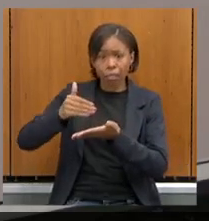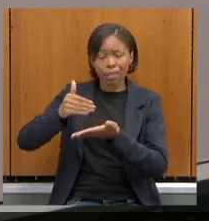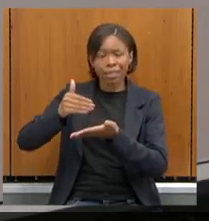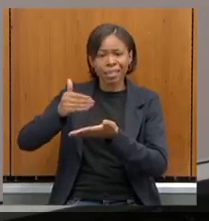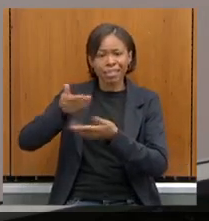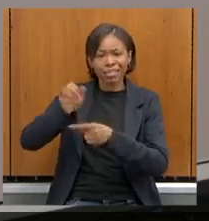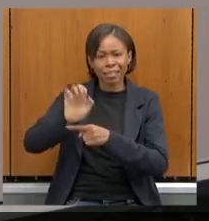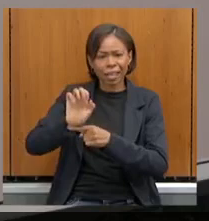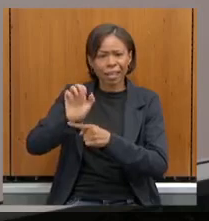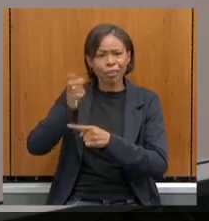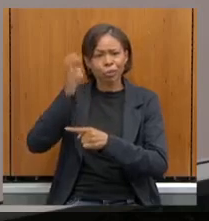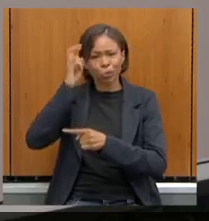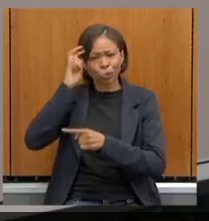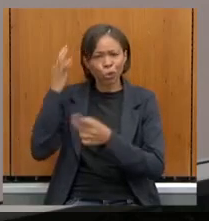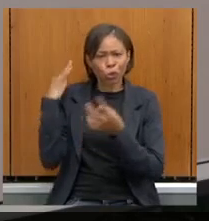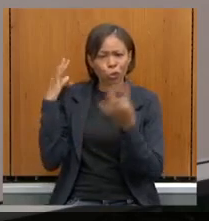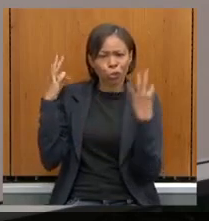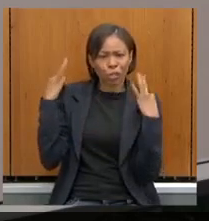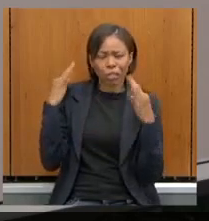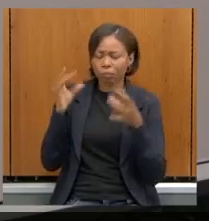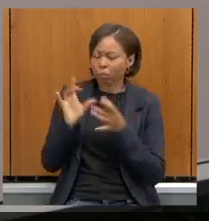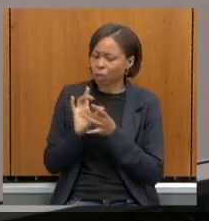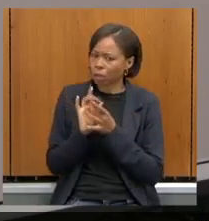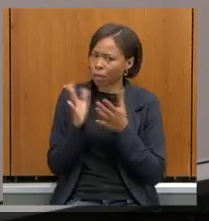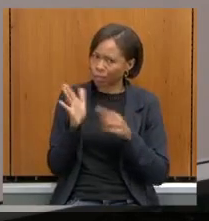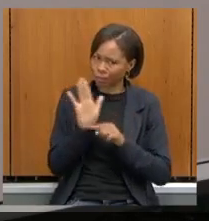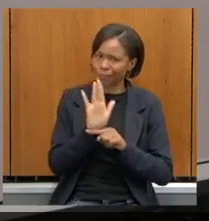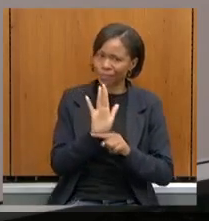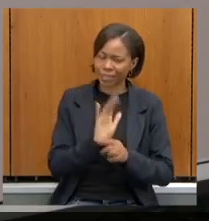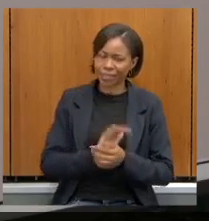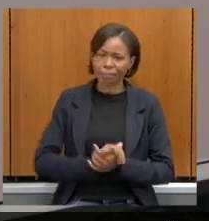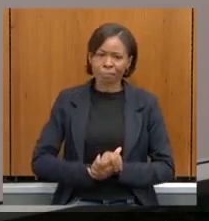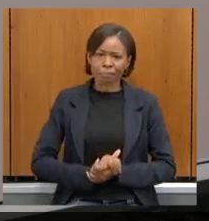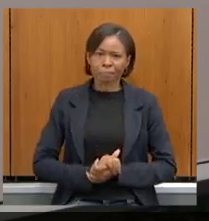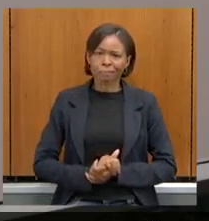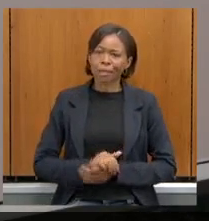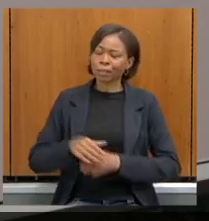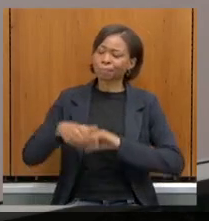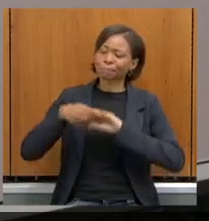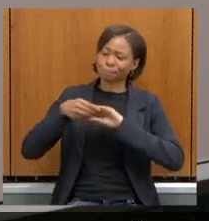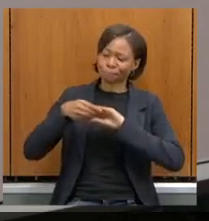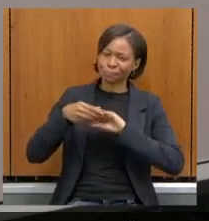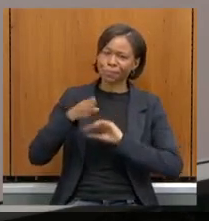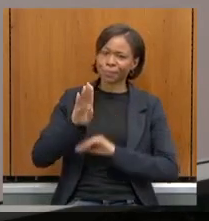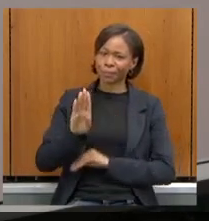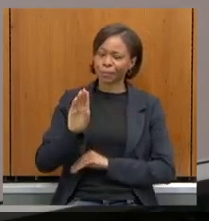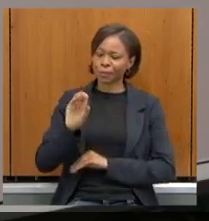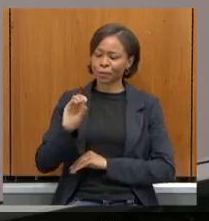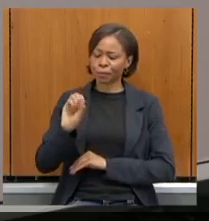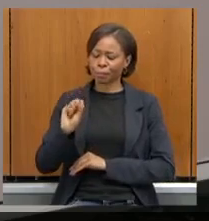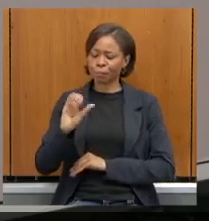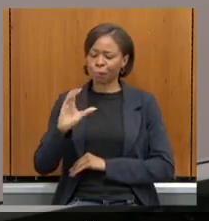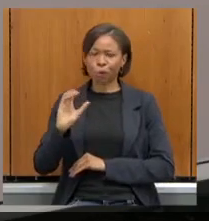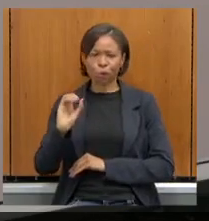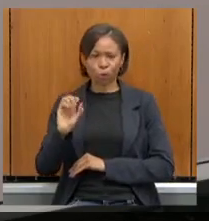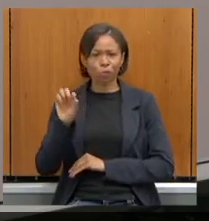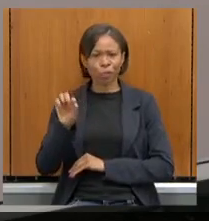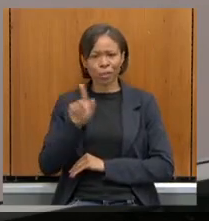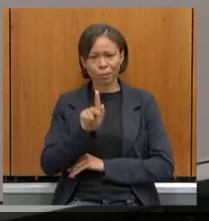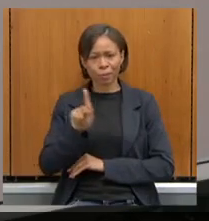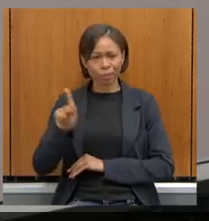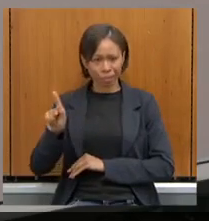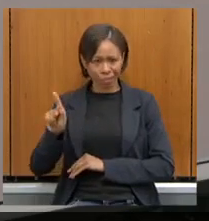disposição. Quero saudar, então, Bosco, a você, nosso presidente da Comissão de